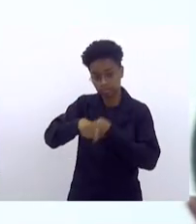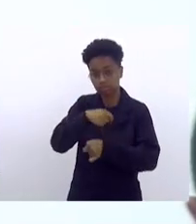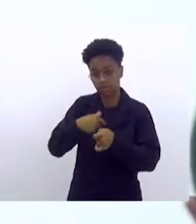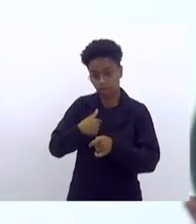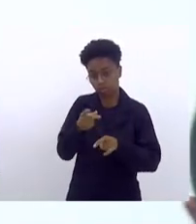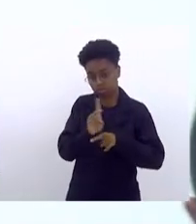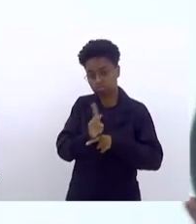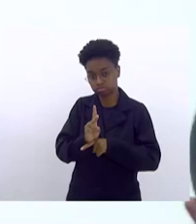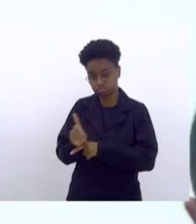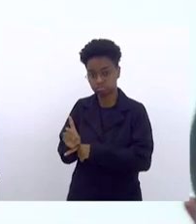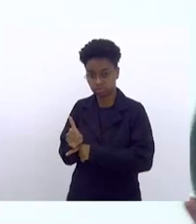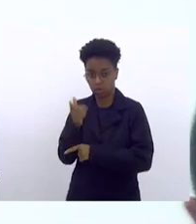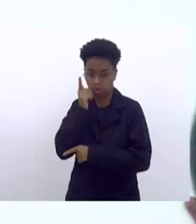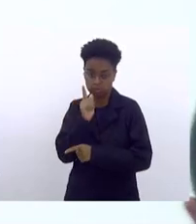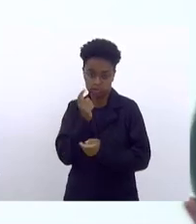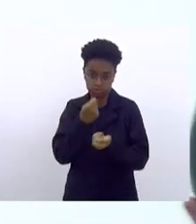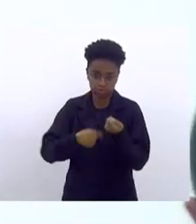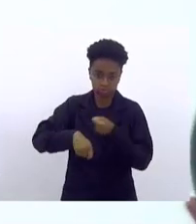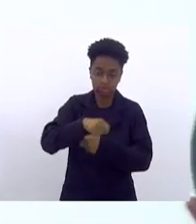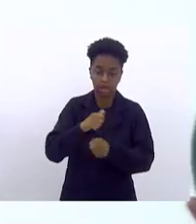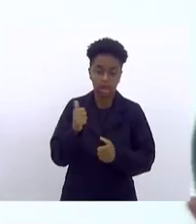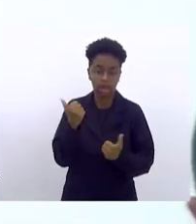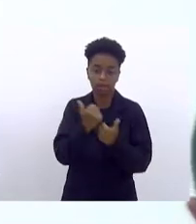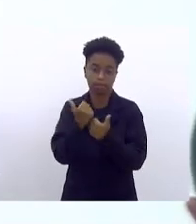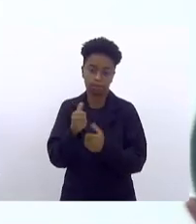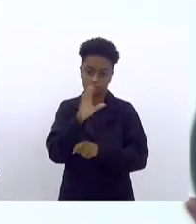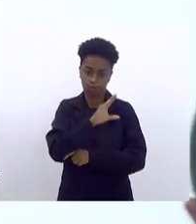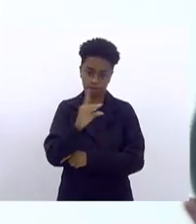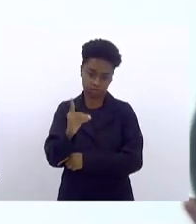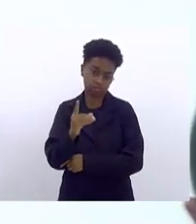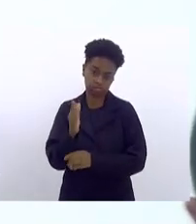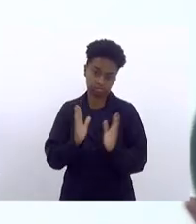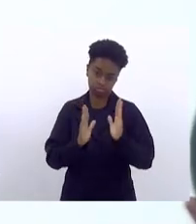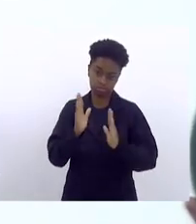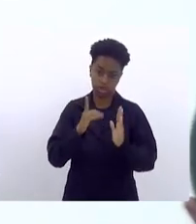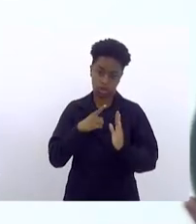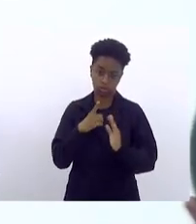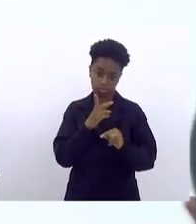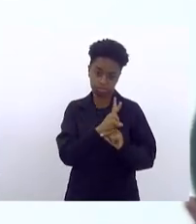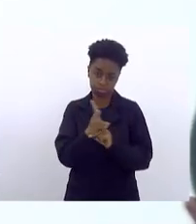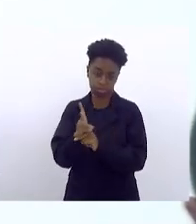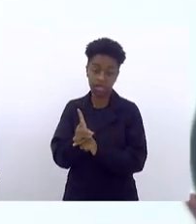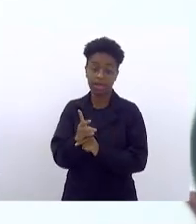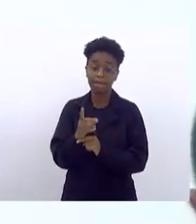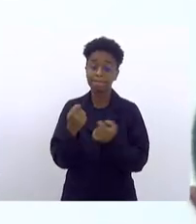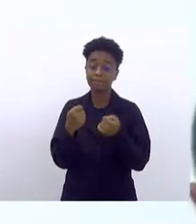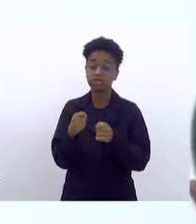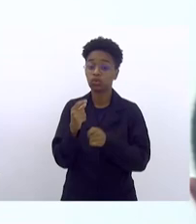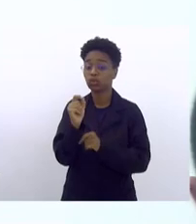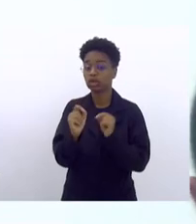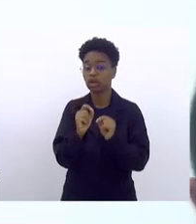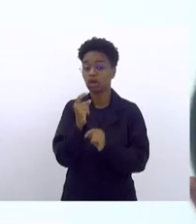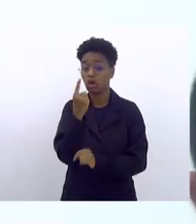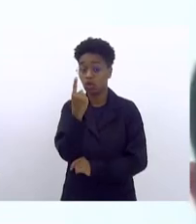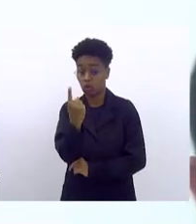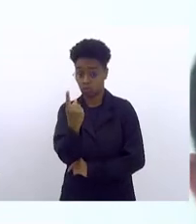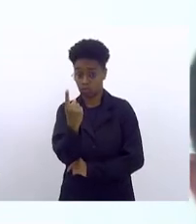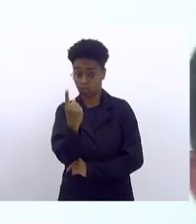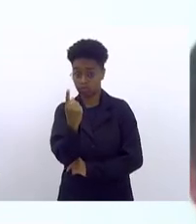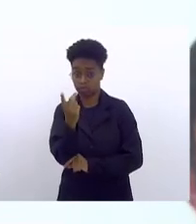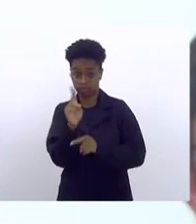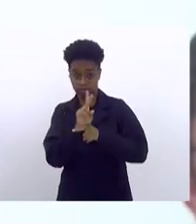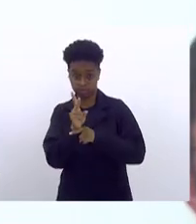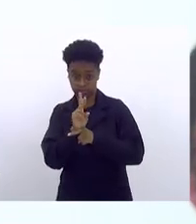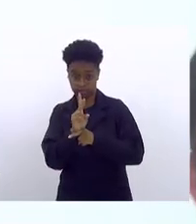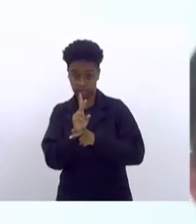fazer o papel eu era ciliar de coordenação de turno então eu era um inspetor em algum momento você tem que ter no máximo você tem que ter um inspetor